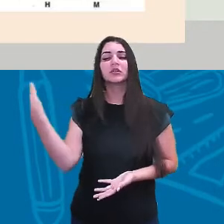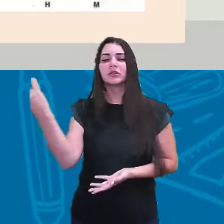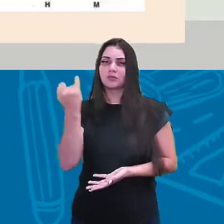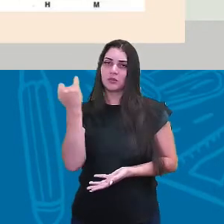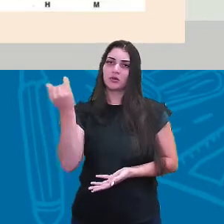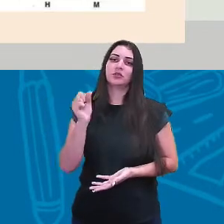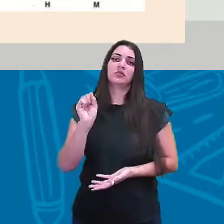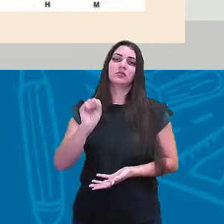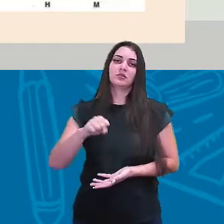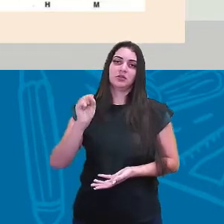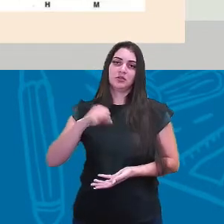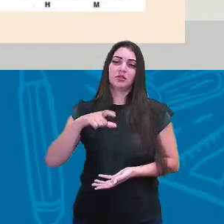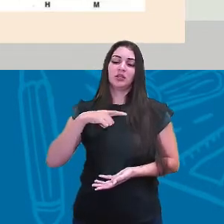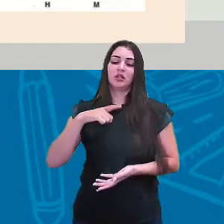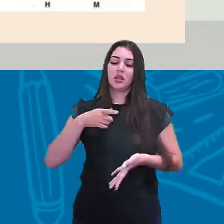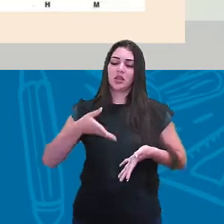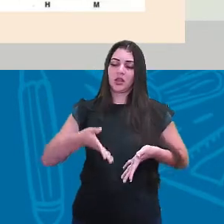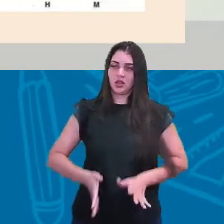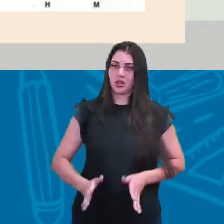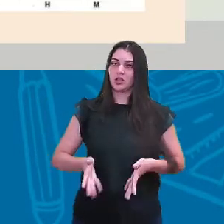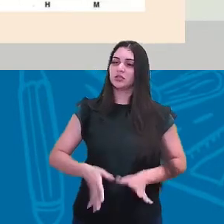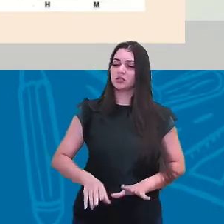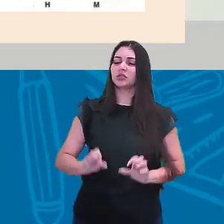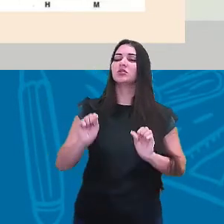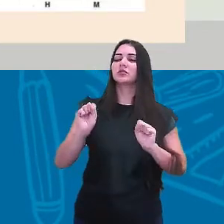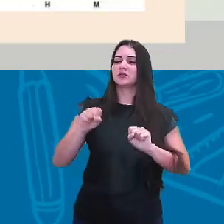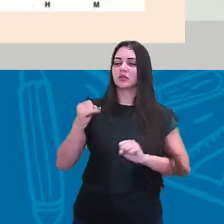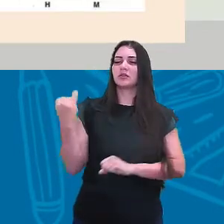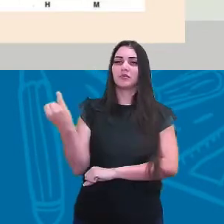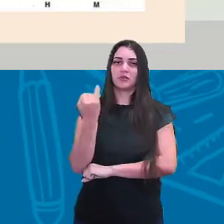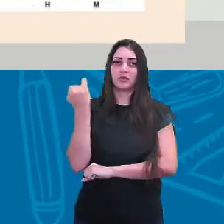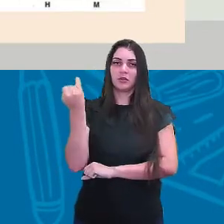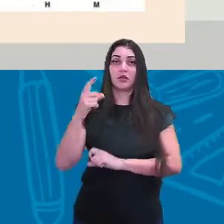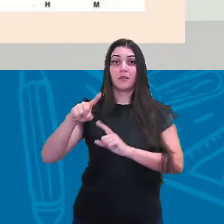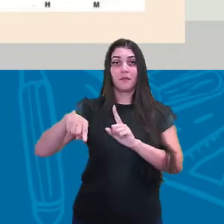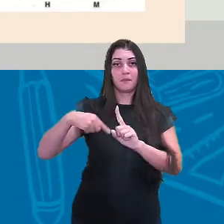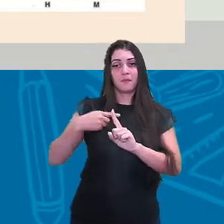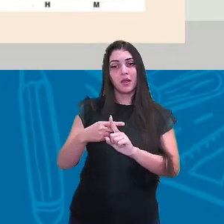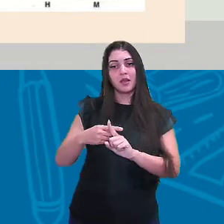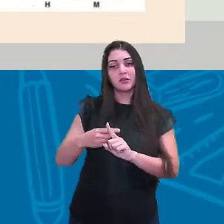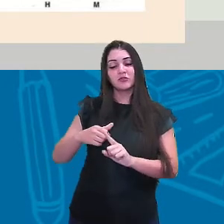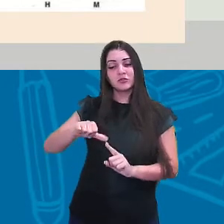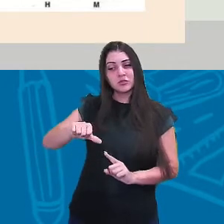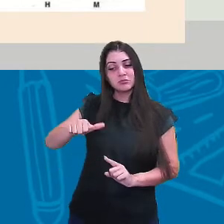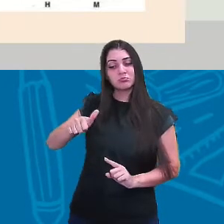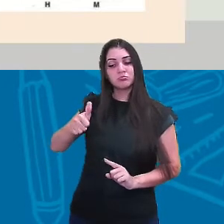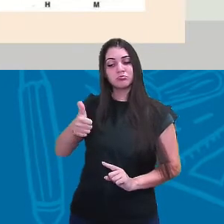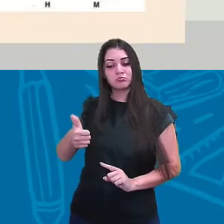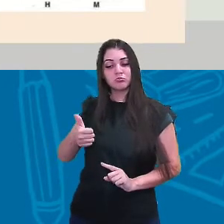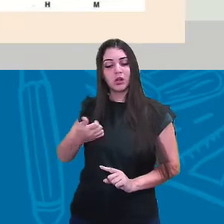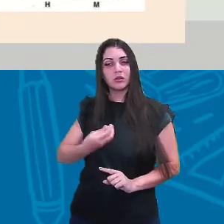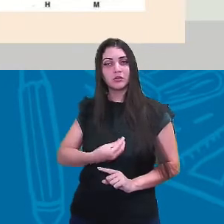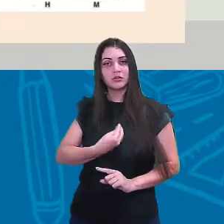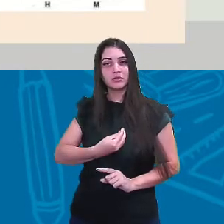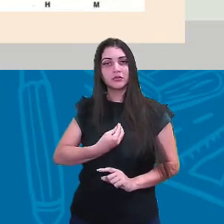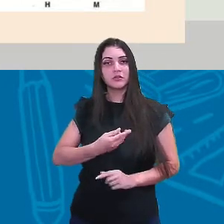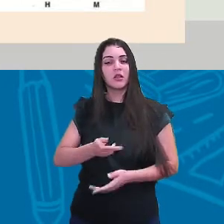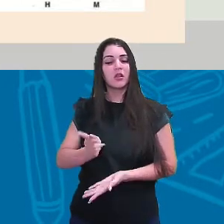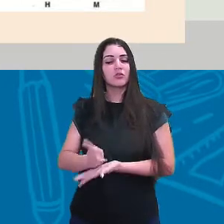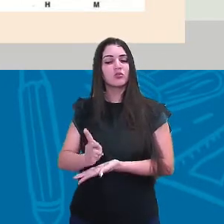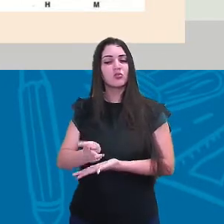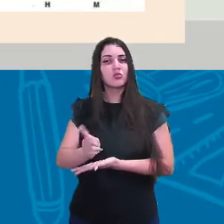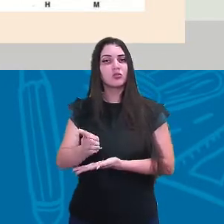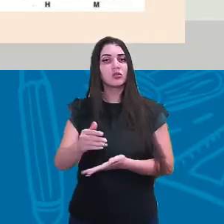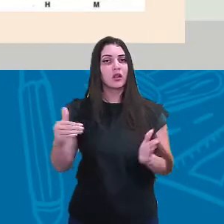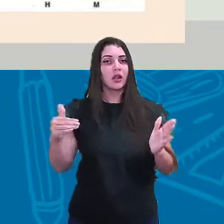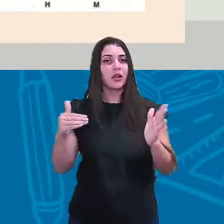sim, que a gente tenha nascidos, sim, é importante, mas que essa qualidade de vida, ela continue também